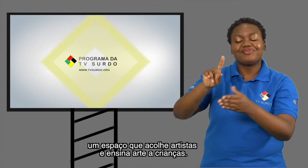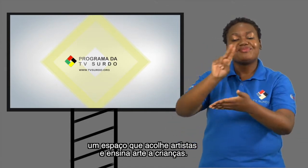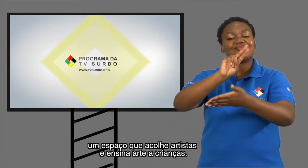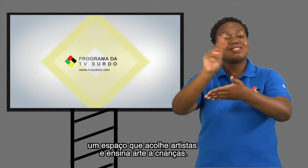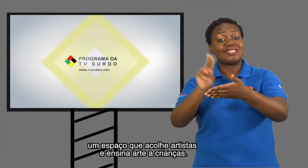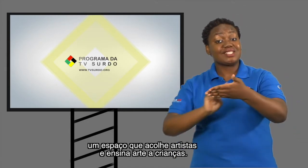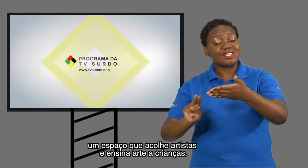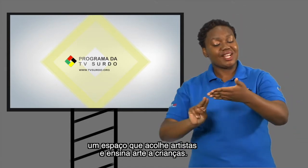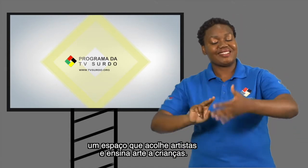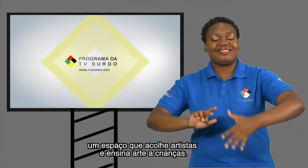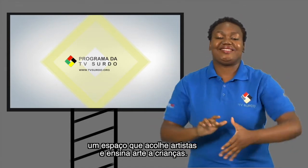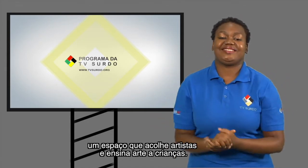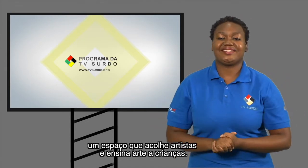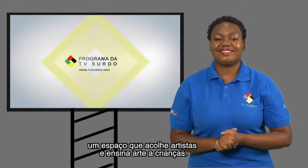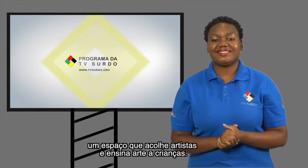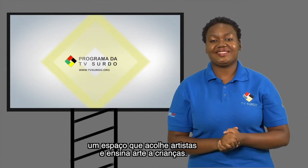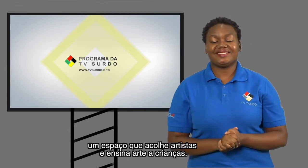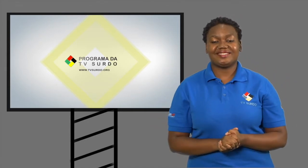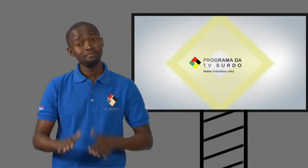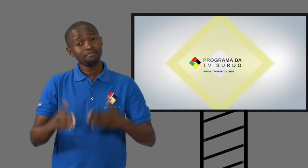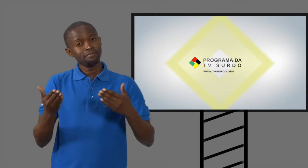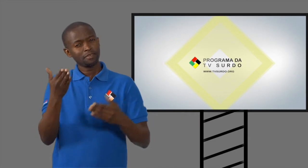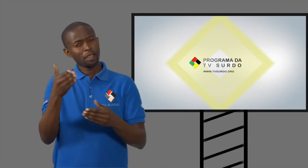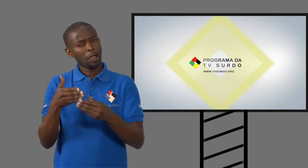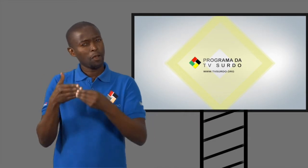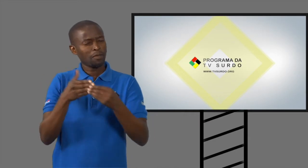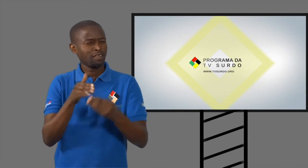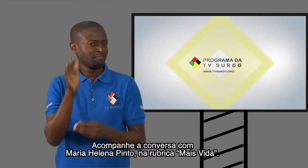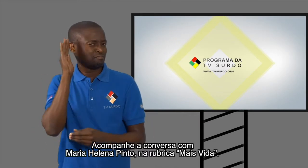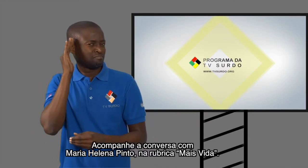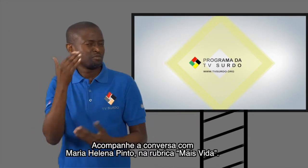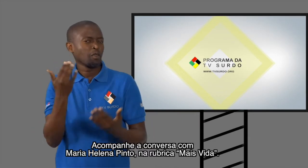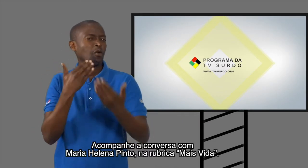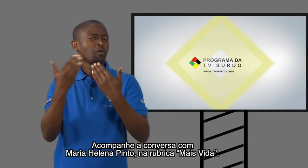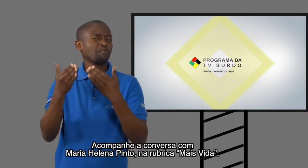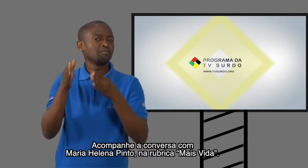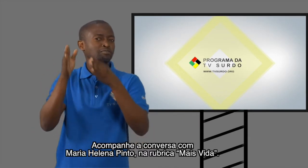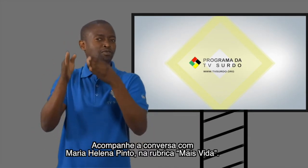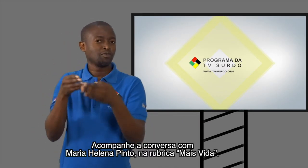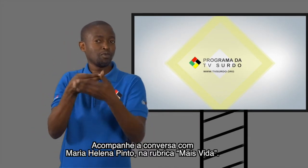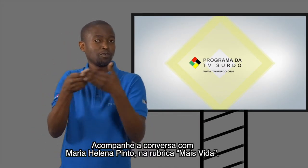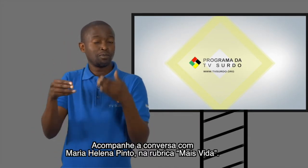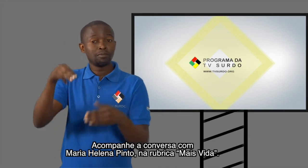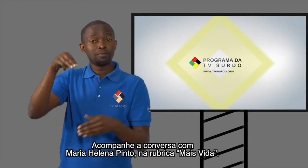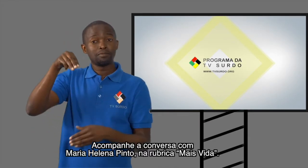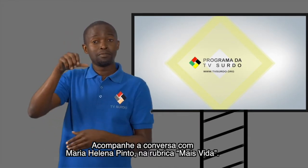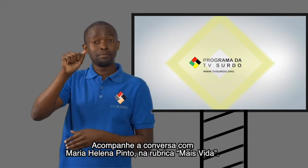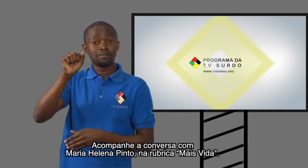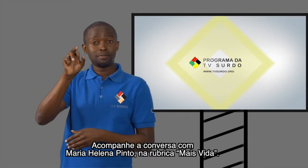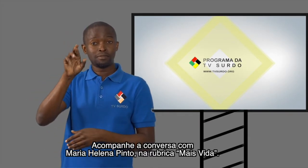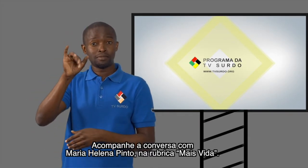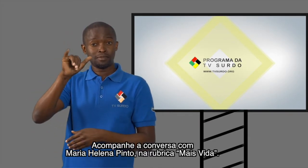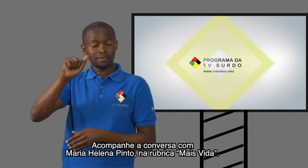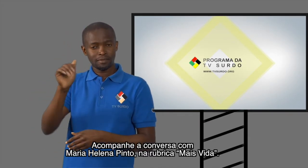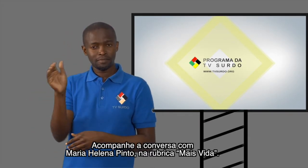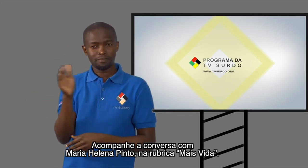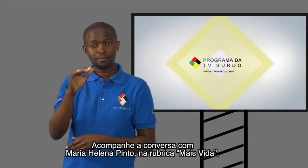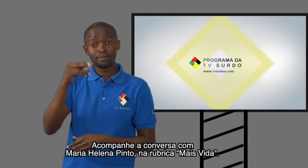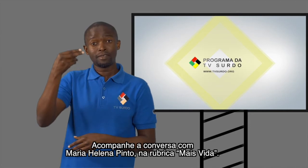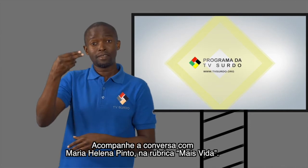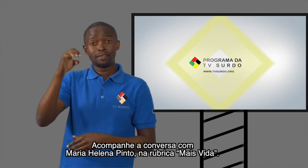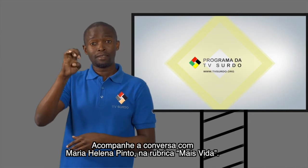que acolhe artistas e ensina arte às crianças. Acompanhe a conversa com Maria